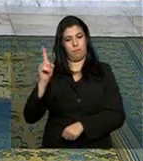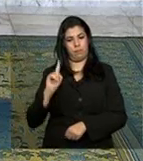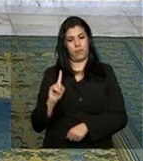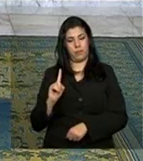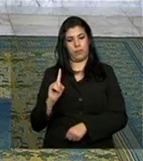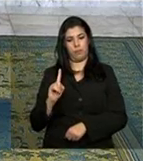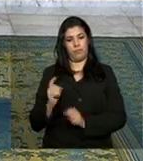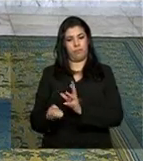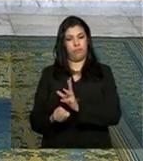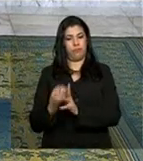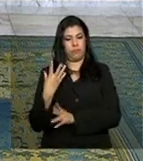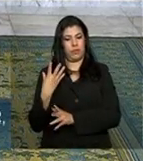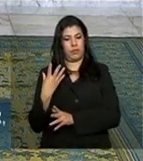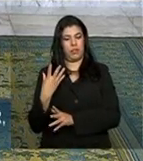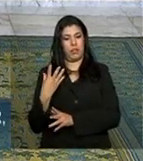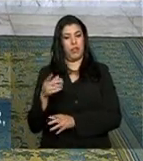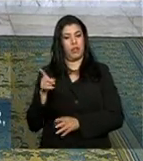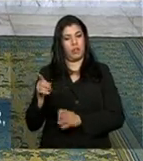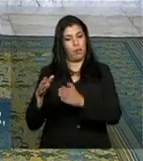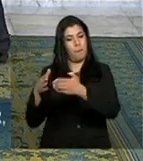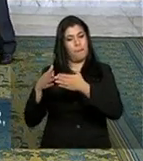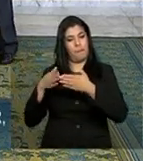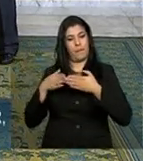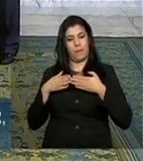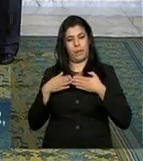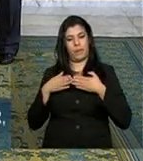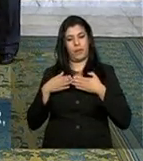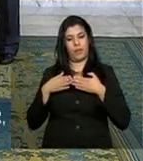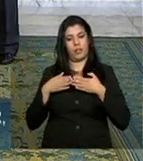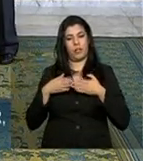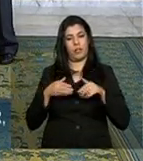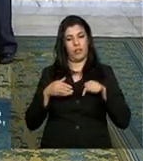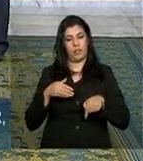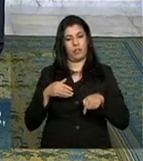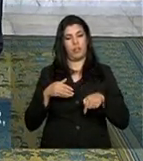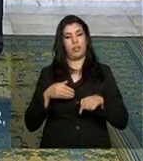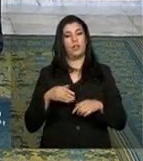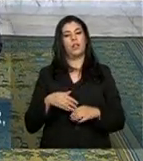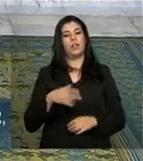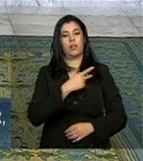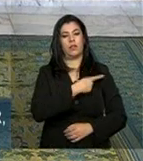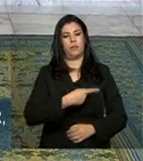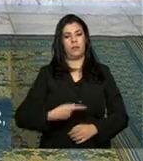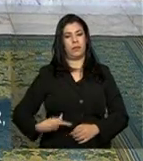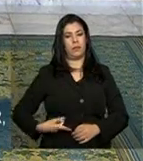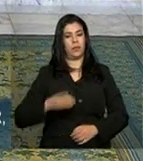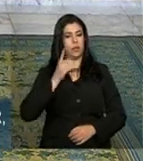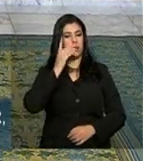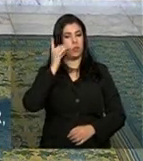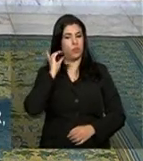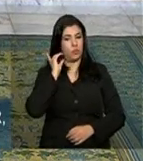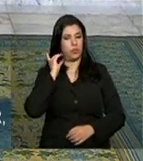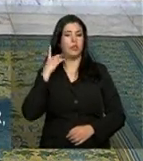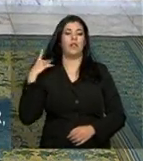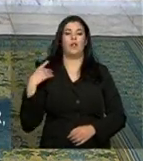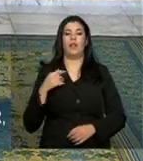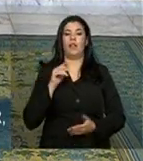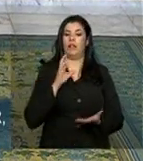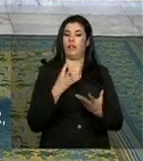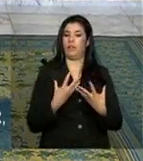E o chefe de Estado, então, do país de origem, pedem que a presidenta Dilma reconheça